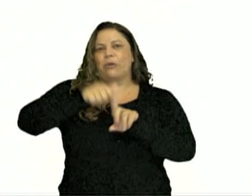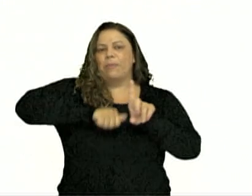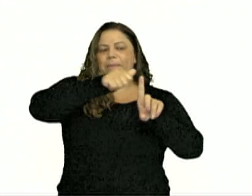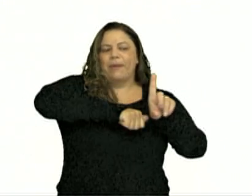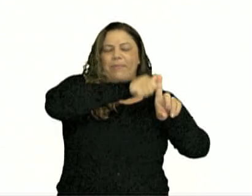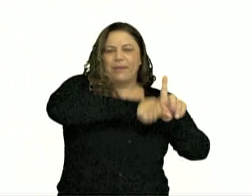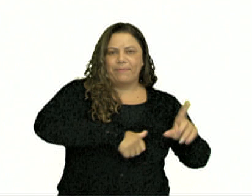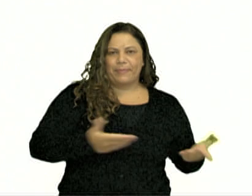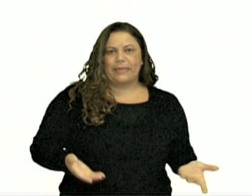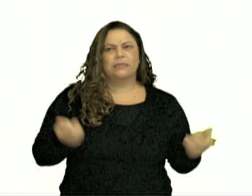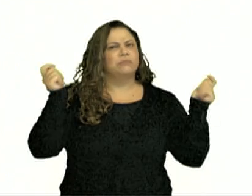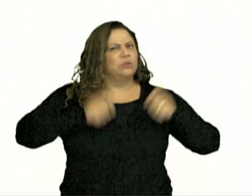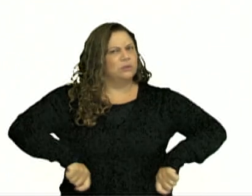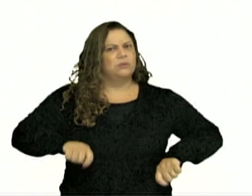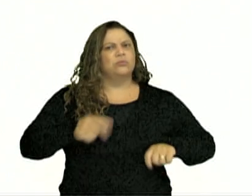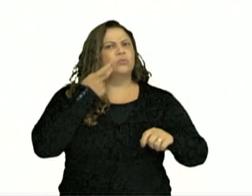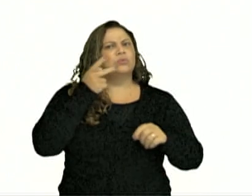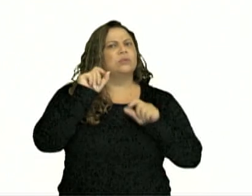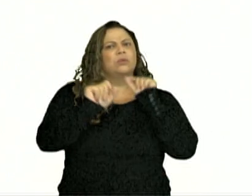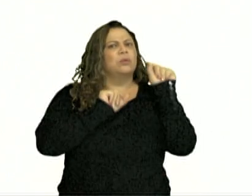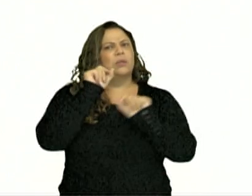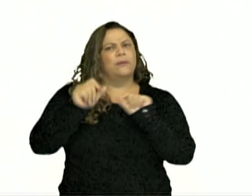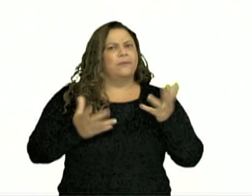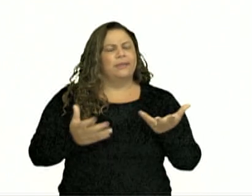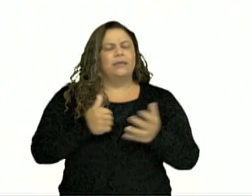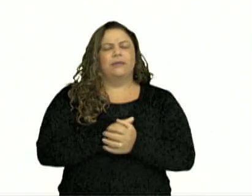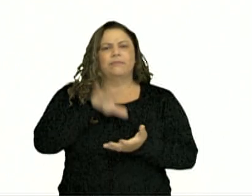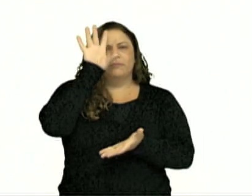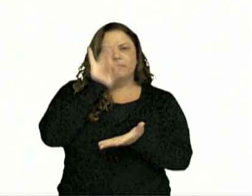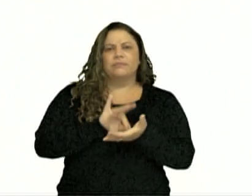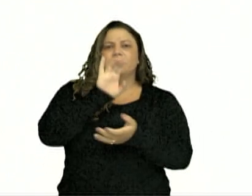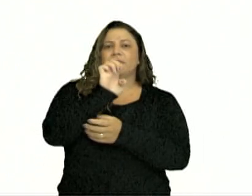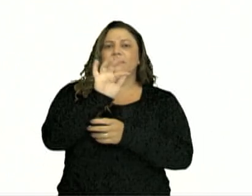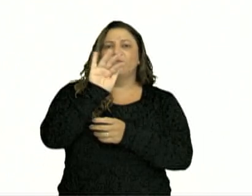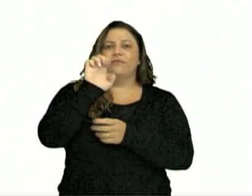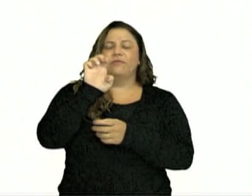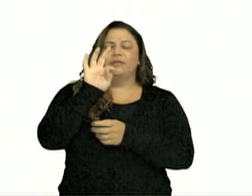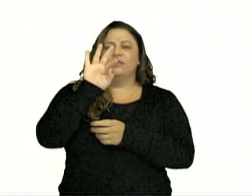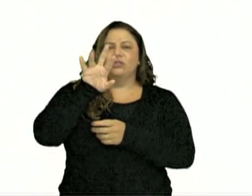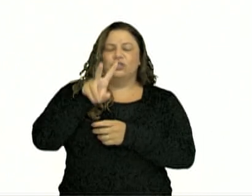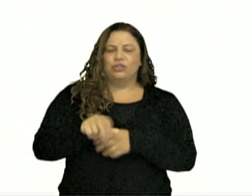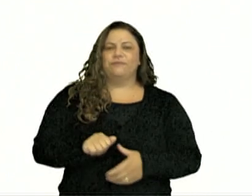Podemos dizer que essa taxa é A, efetiva, B,